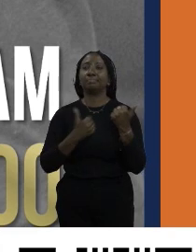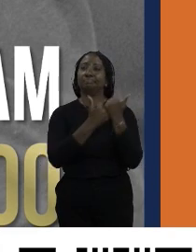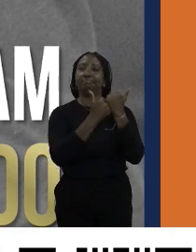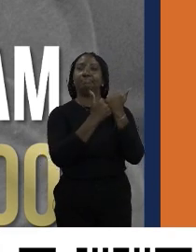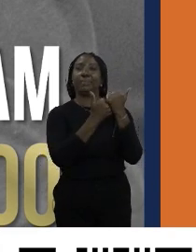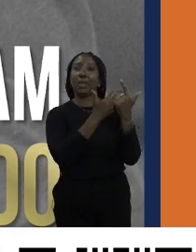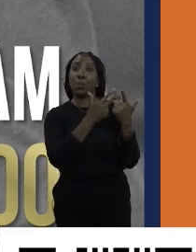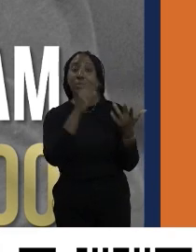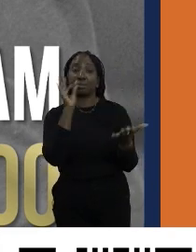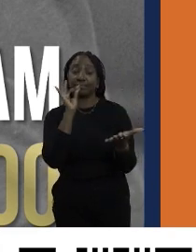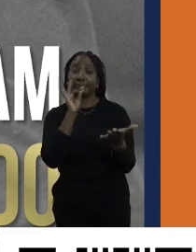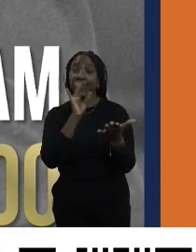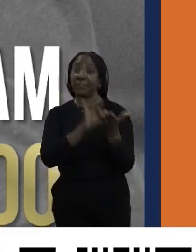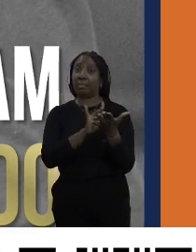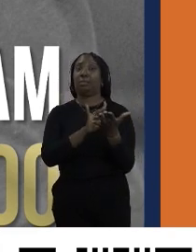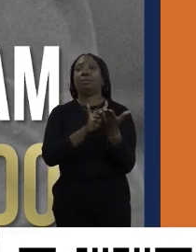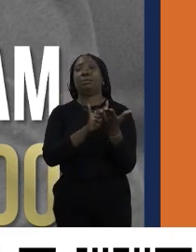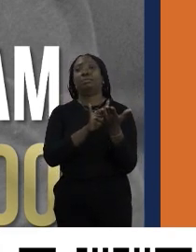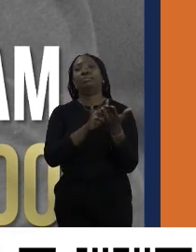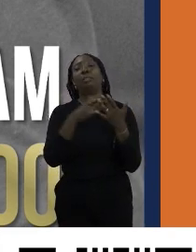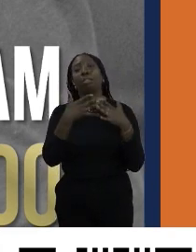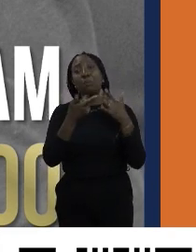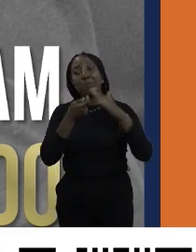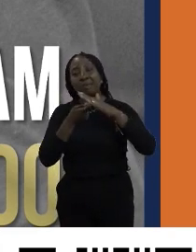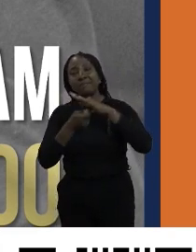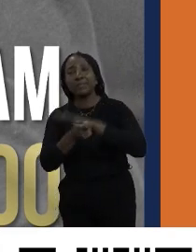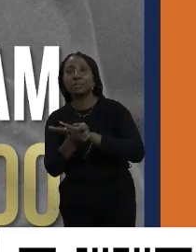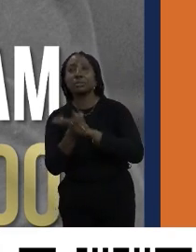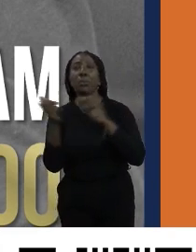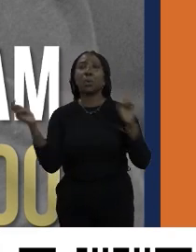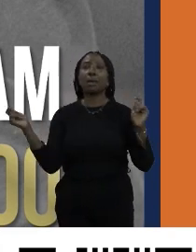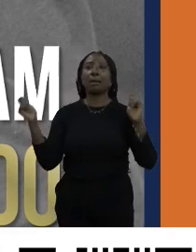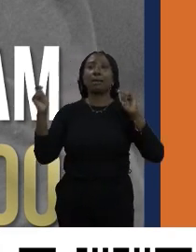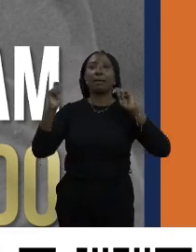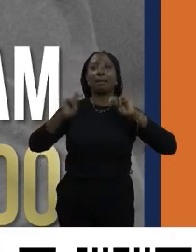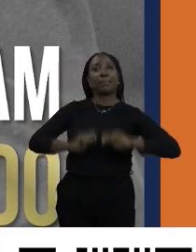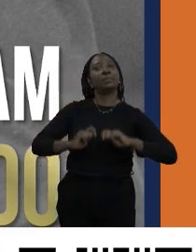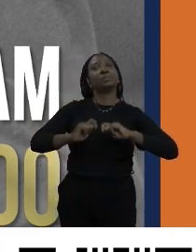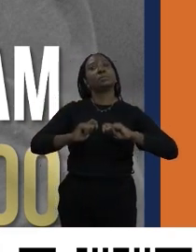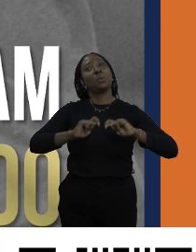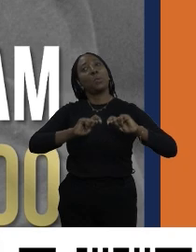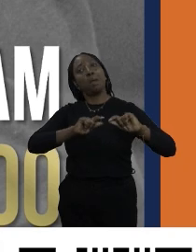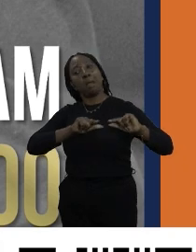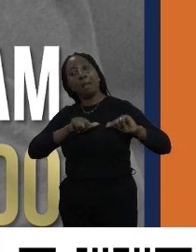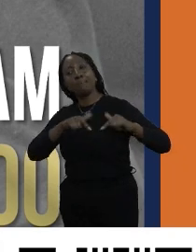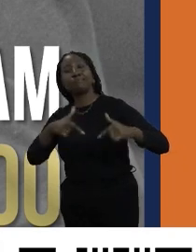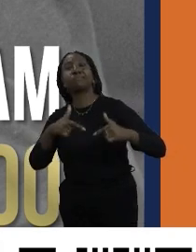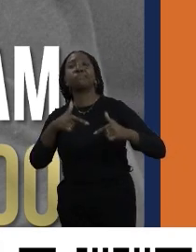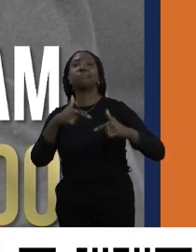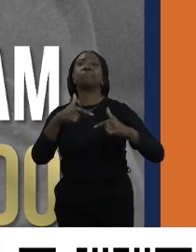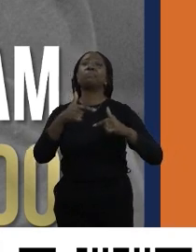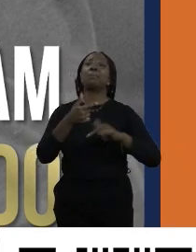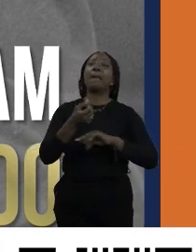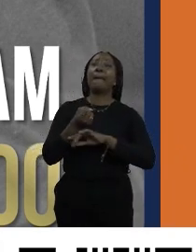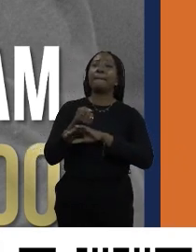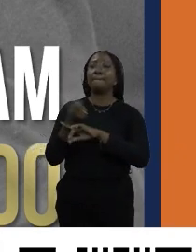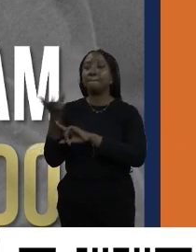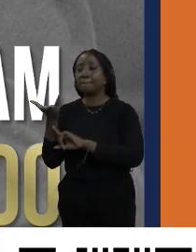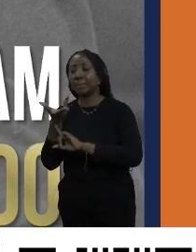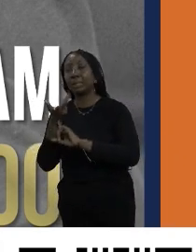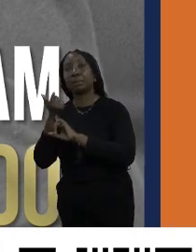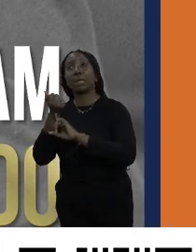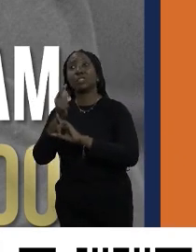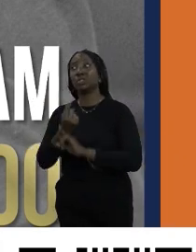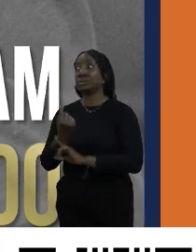coisas concretas. Então, invistam na capacitação de vocês. Invistam nas habilidades. As habilidades naquela época eram